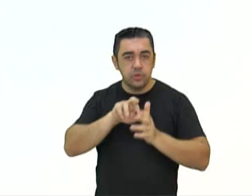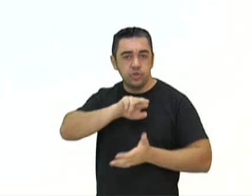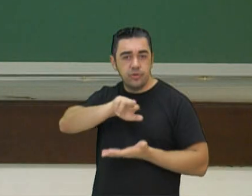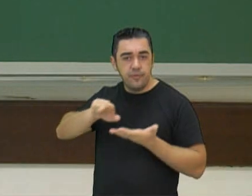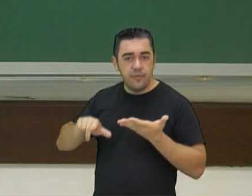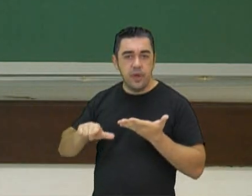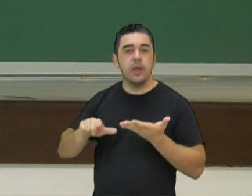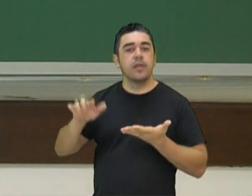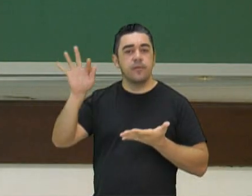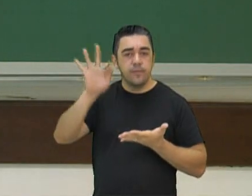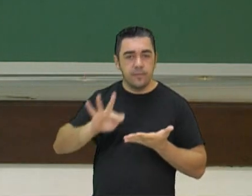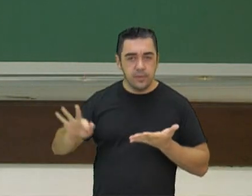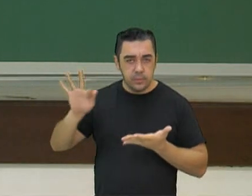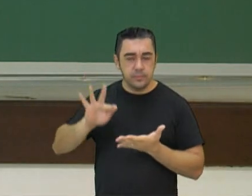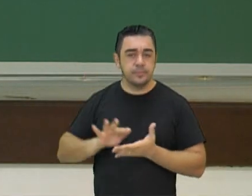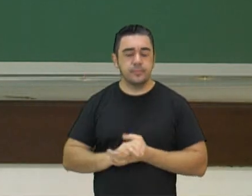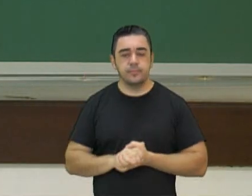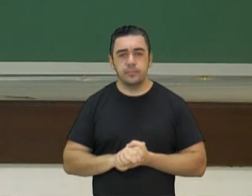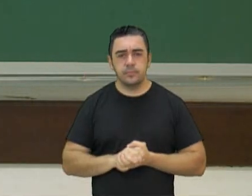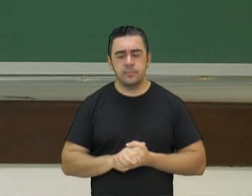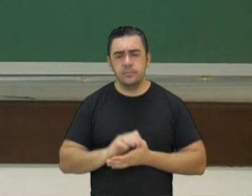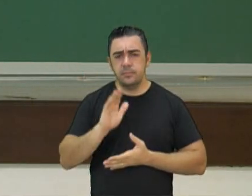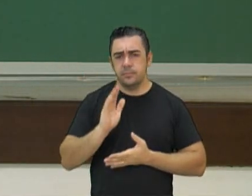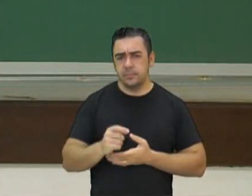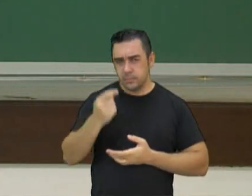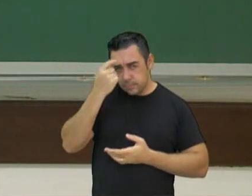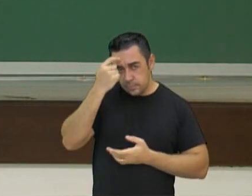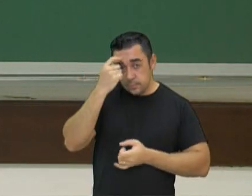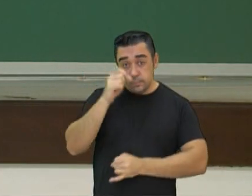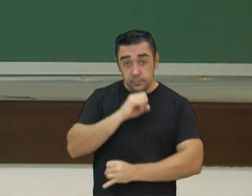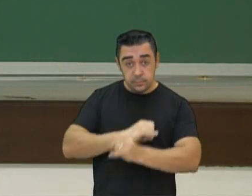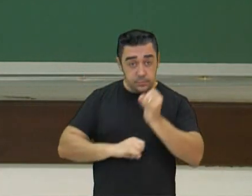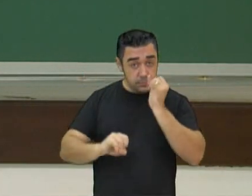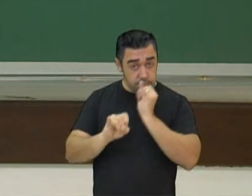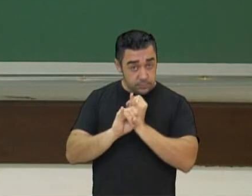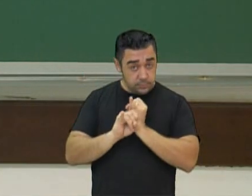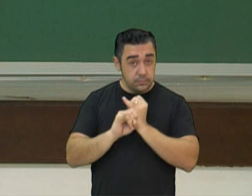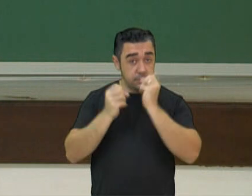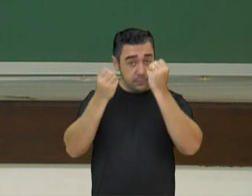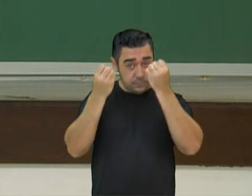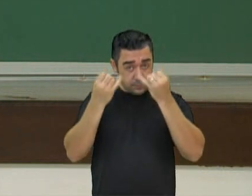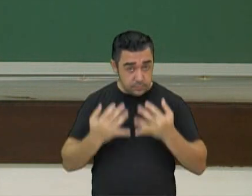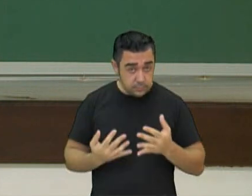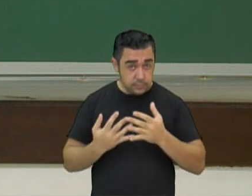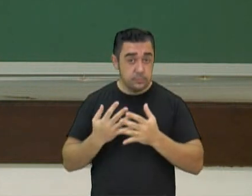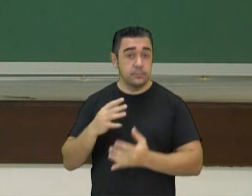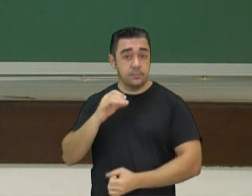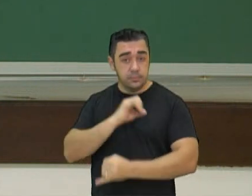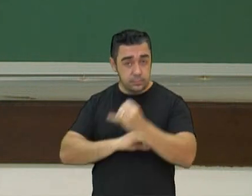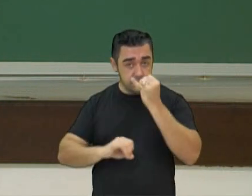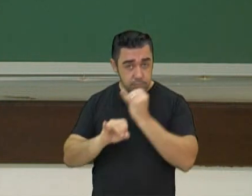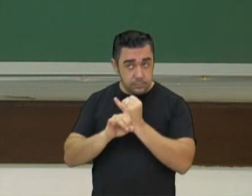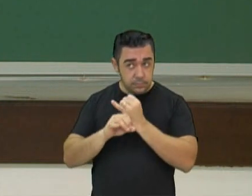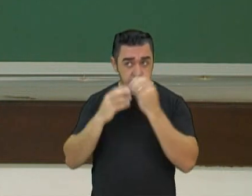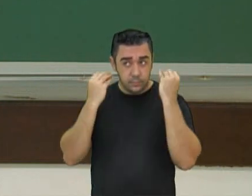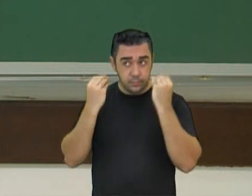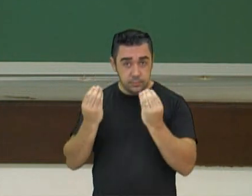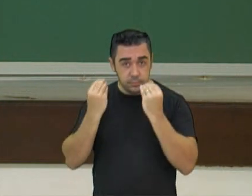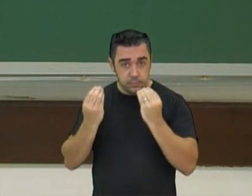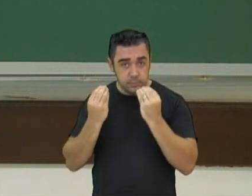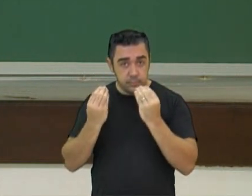Então, já pararam para pensar que a gente está na internet falando sobre o surgimento da internet, por que que ela